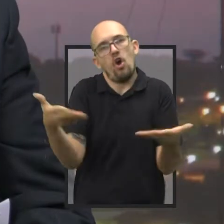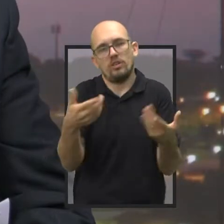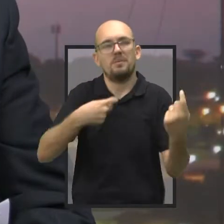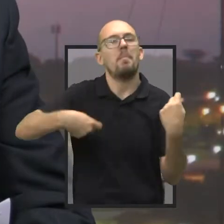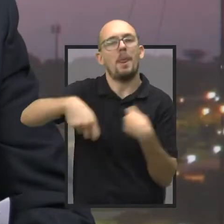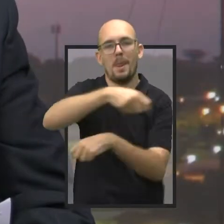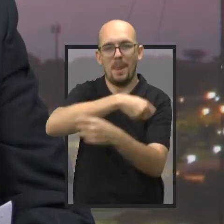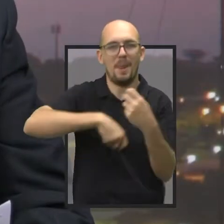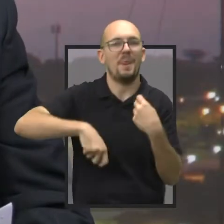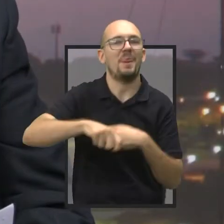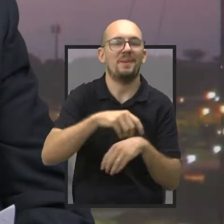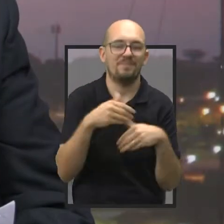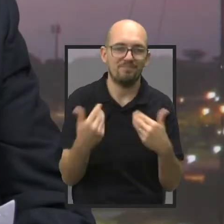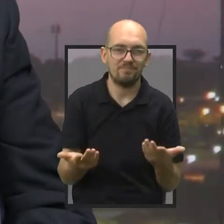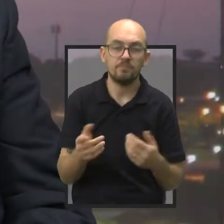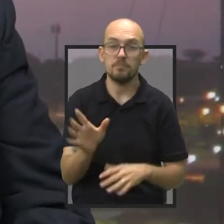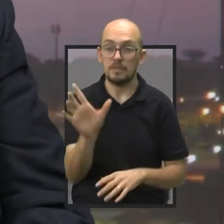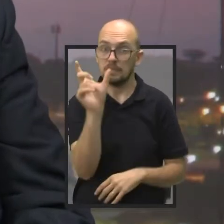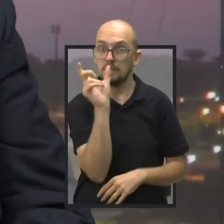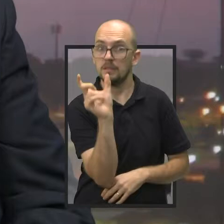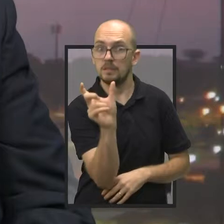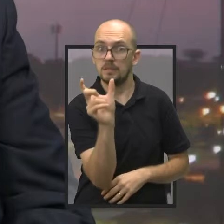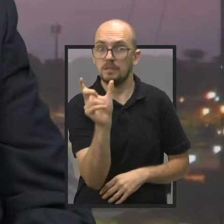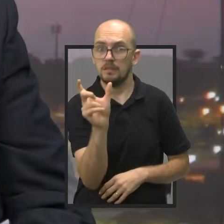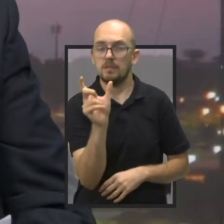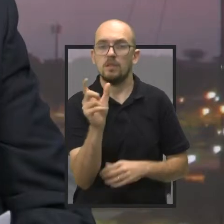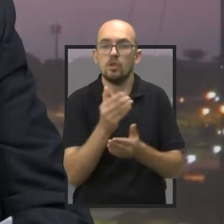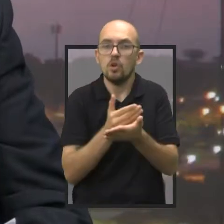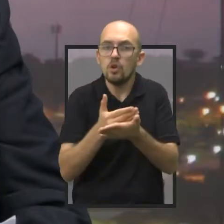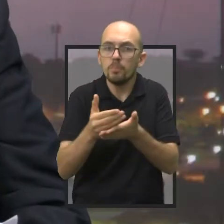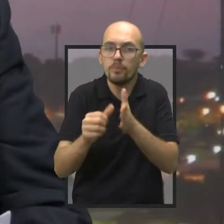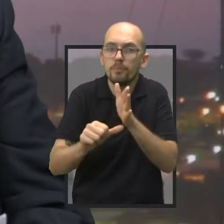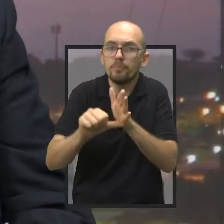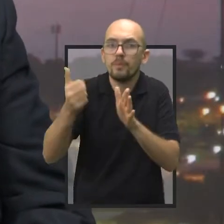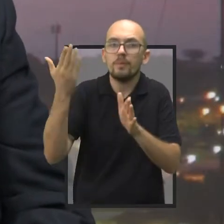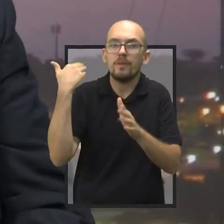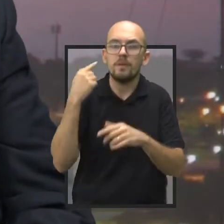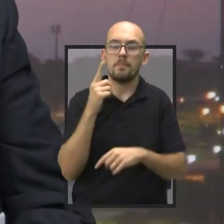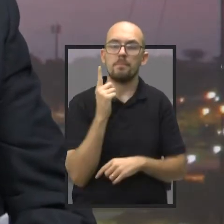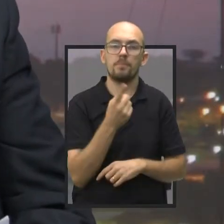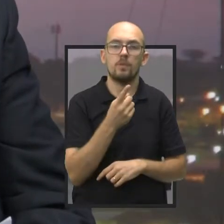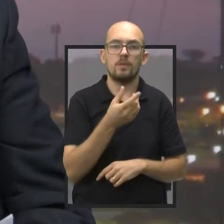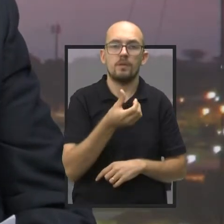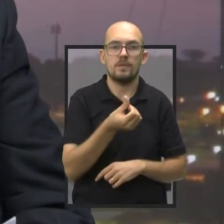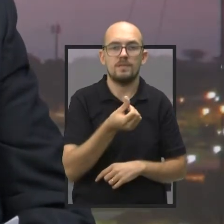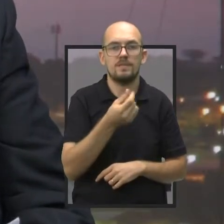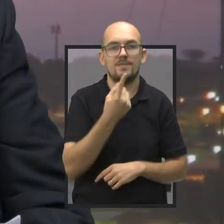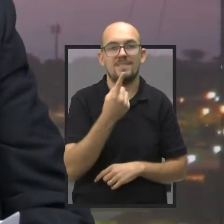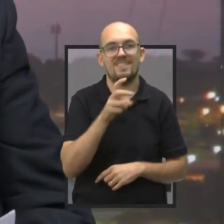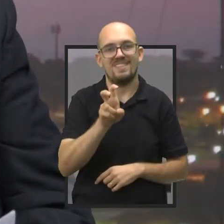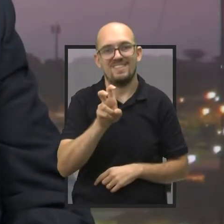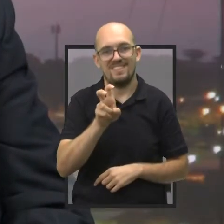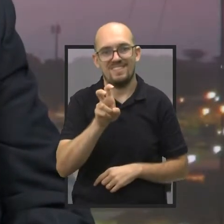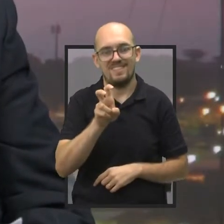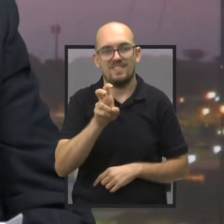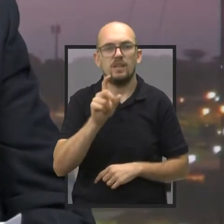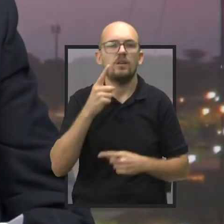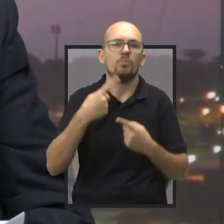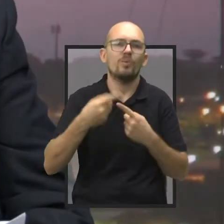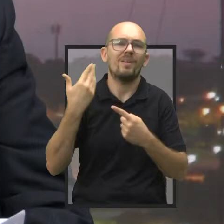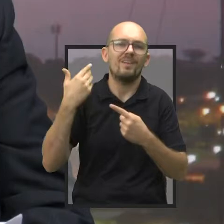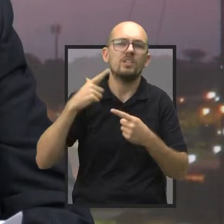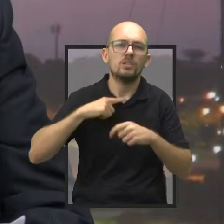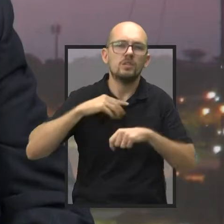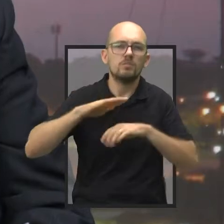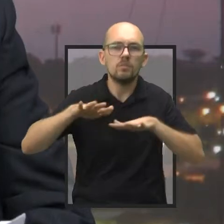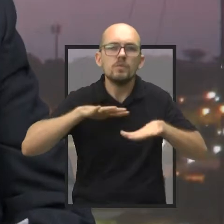A expressão economia foi utilizada pela primeira vez em 1615 pelo movimento, pela